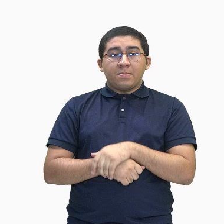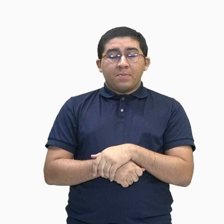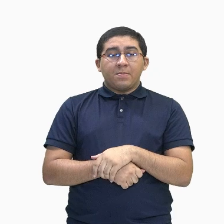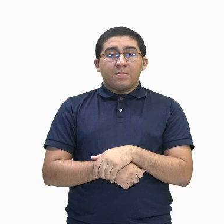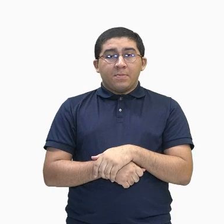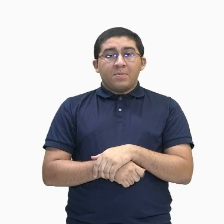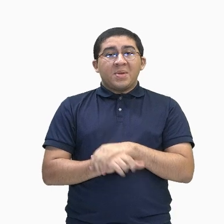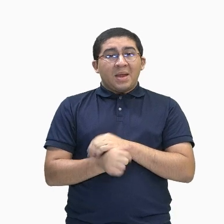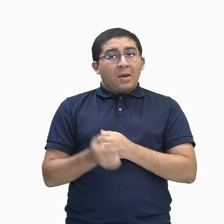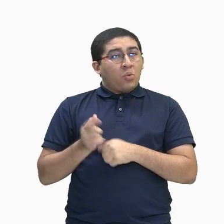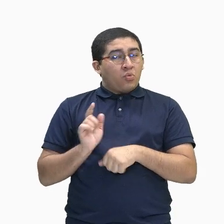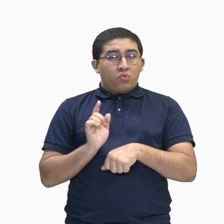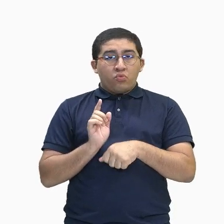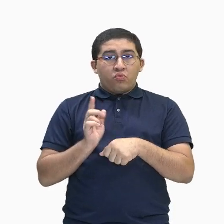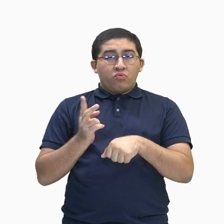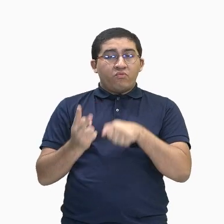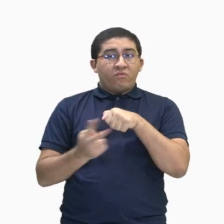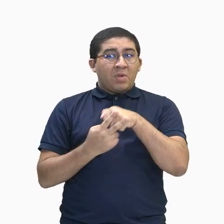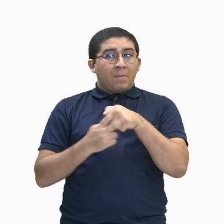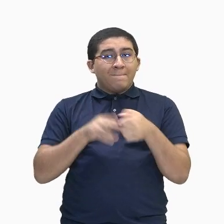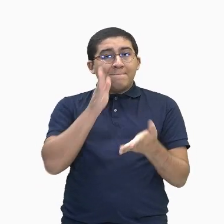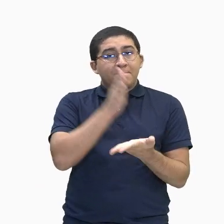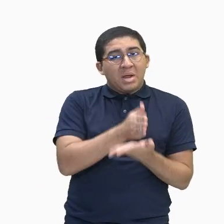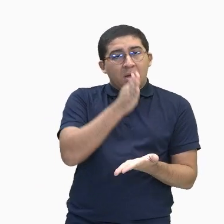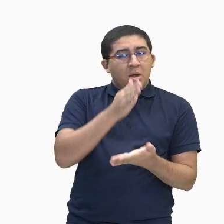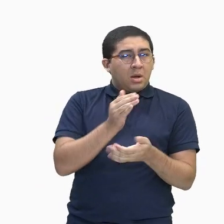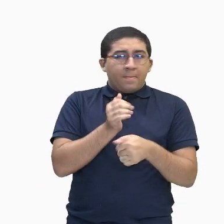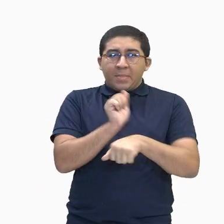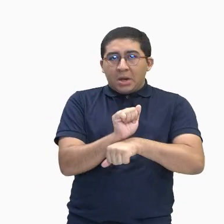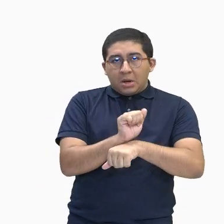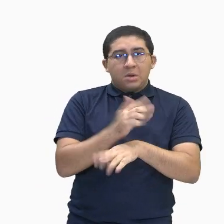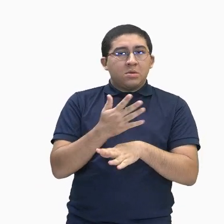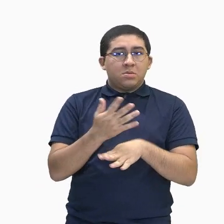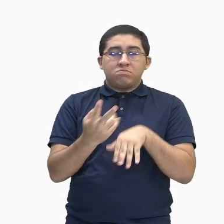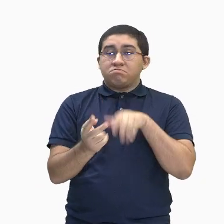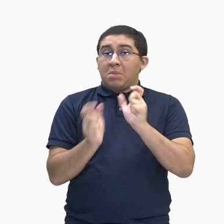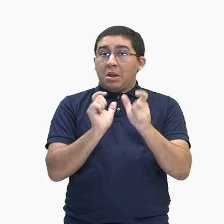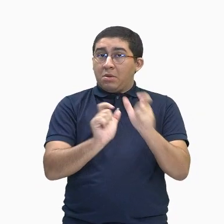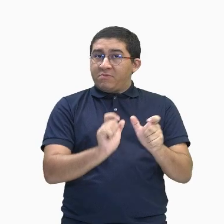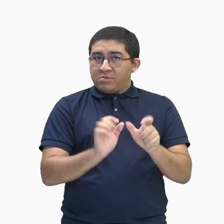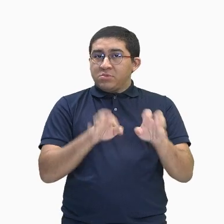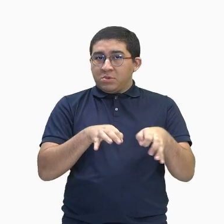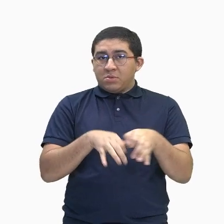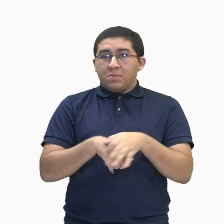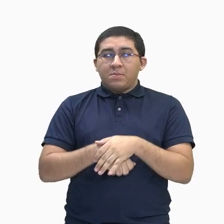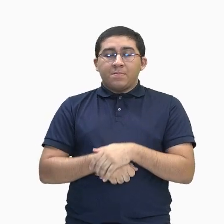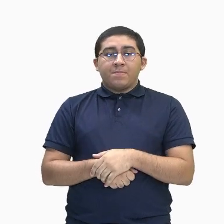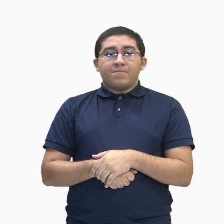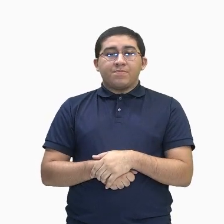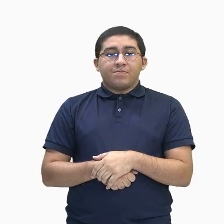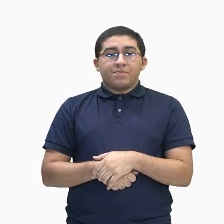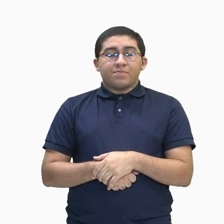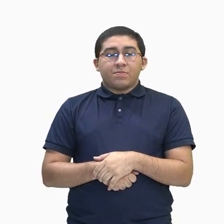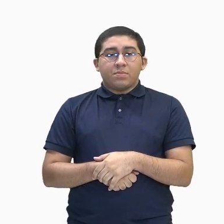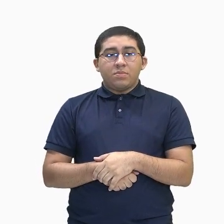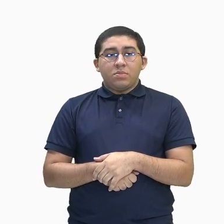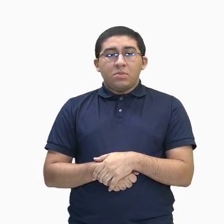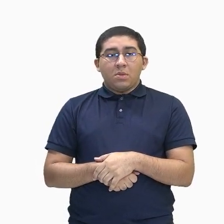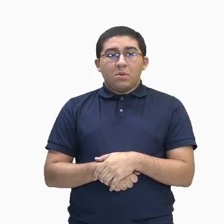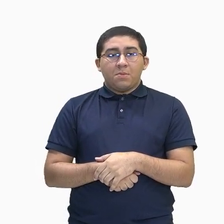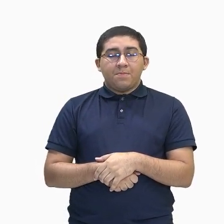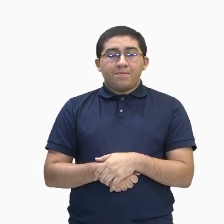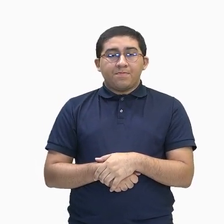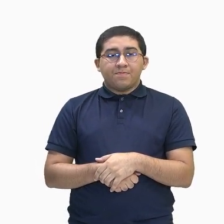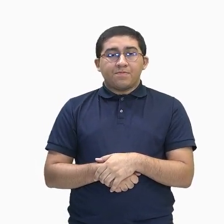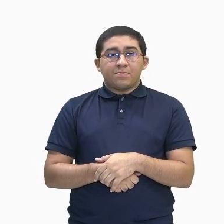verbo parar. Então, eles pararam. E o que eles fizeram na sequência? Eles olharam. Então, o passado do